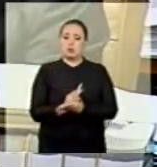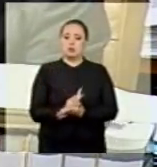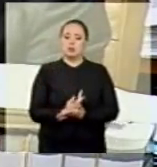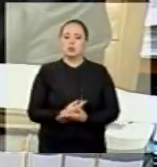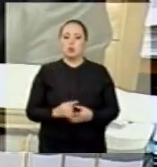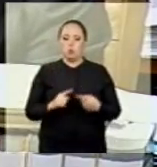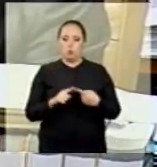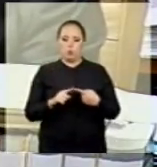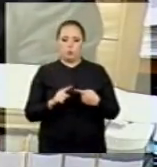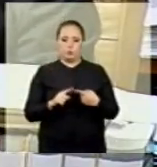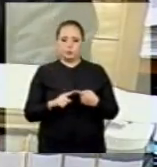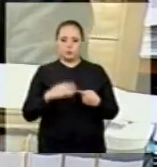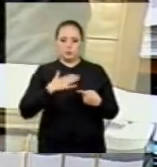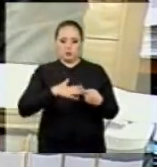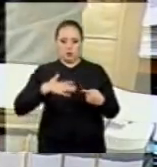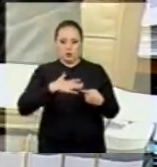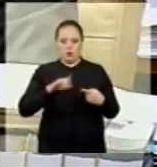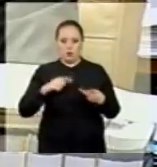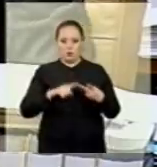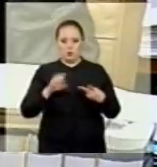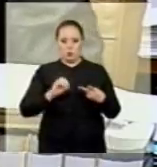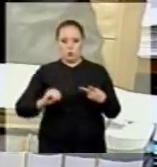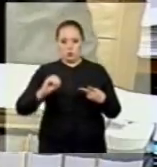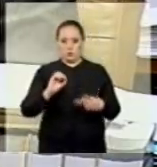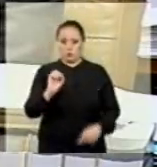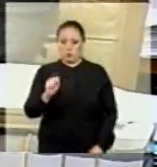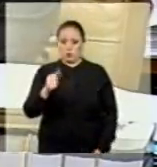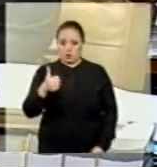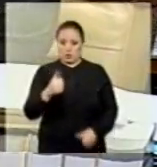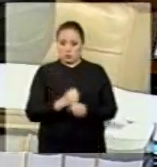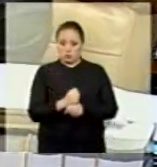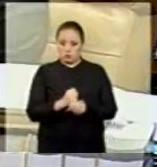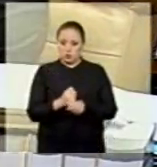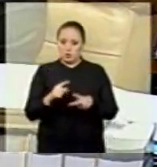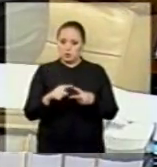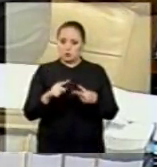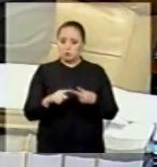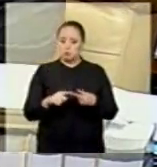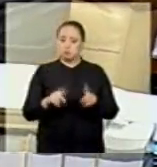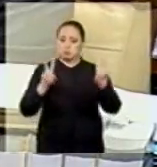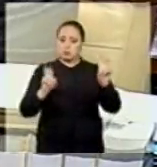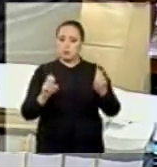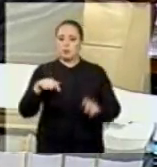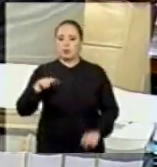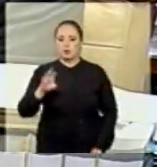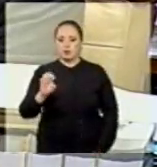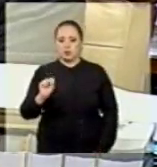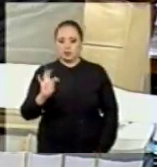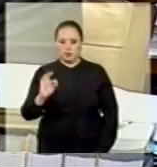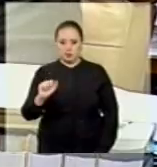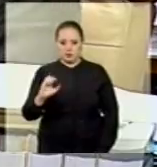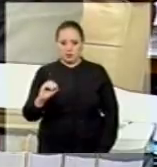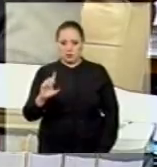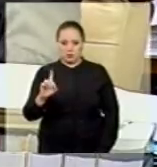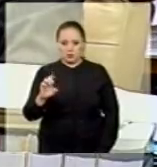em agosto e a outra em outubro de 81, ambas em questões de ordem formuladas